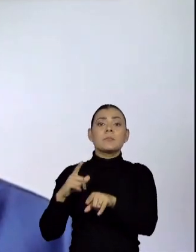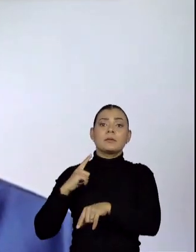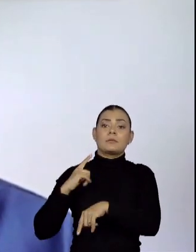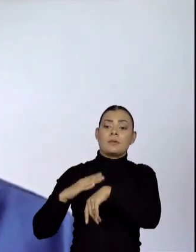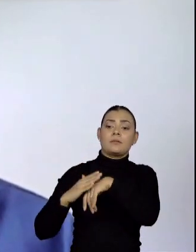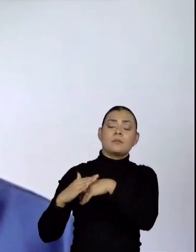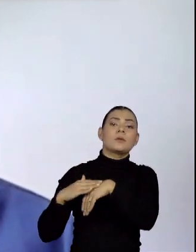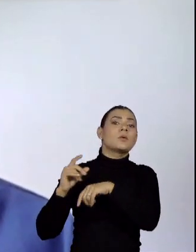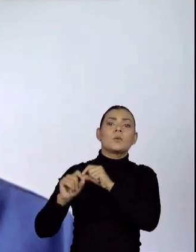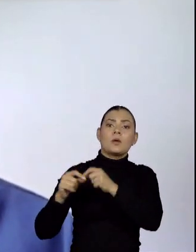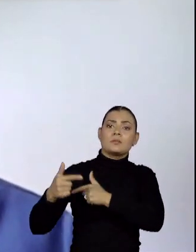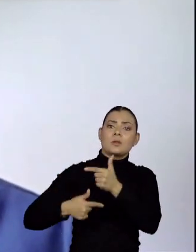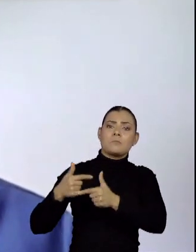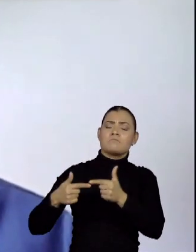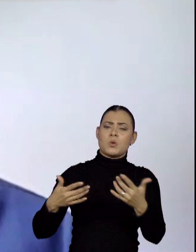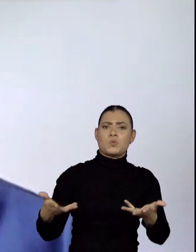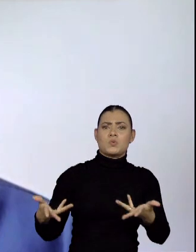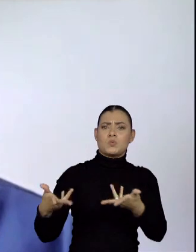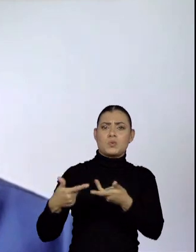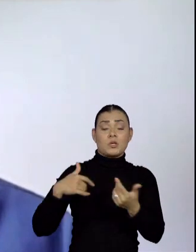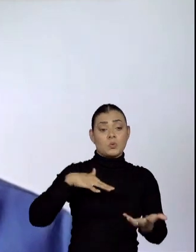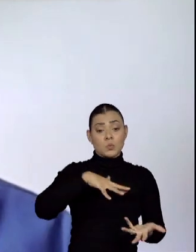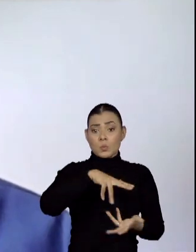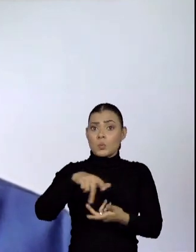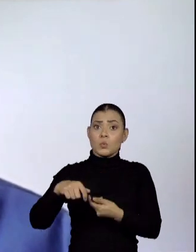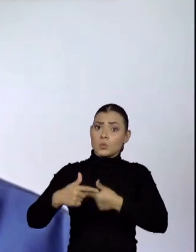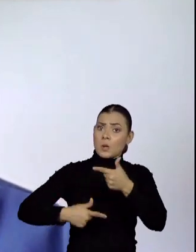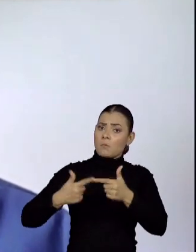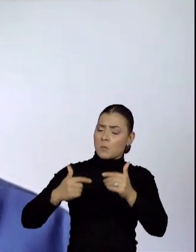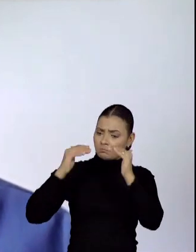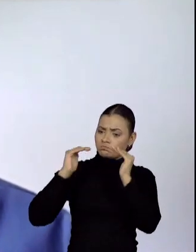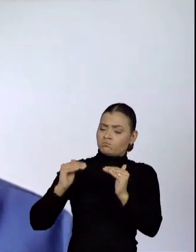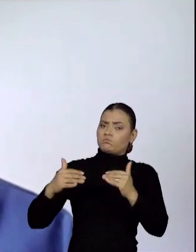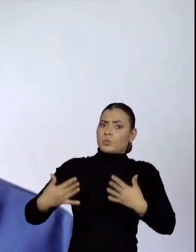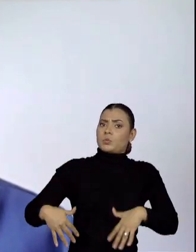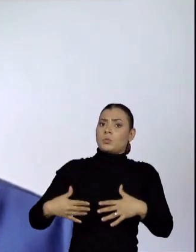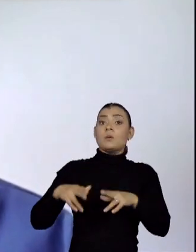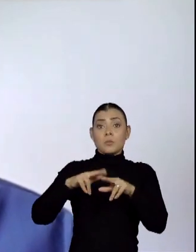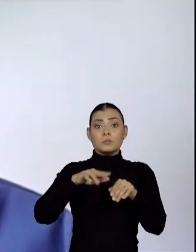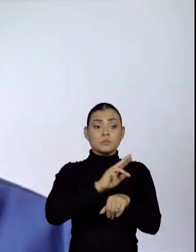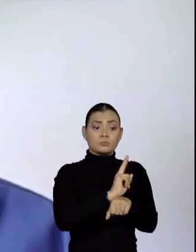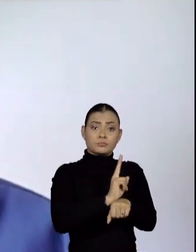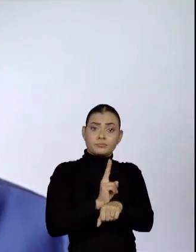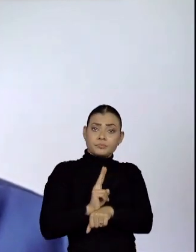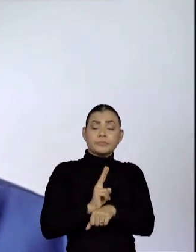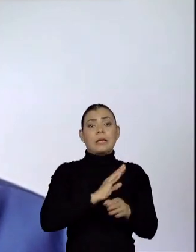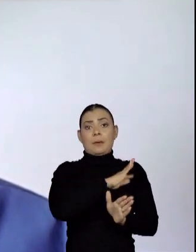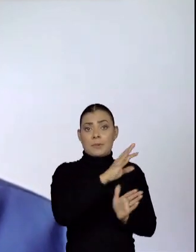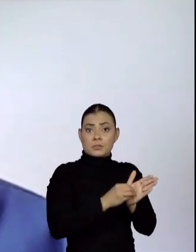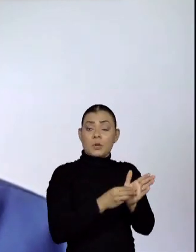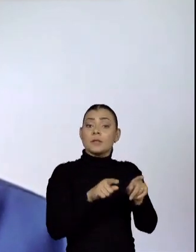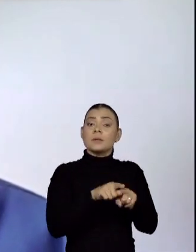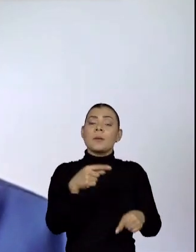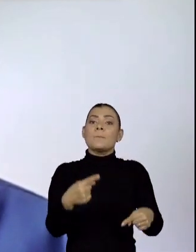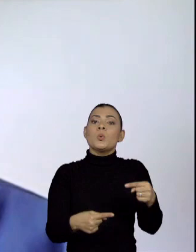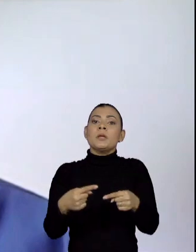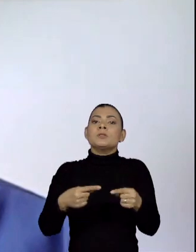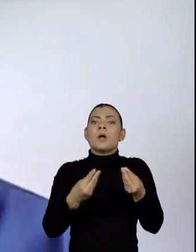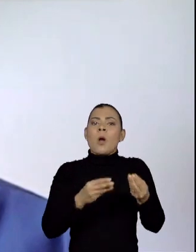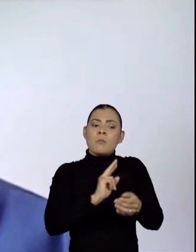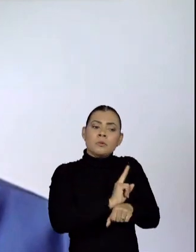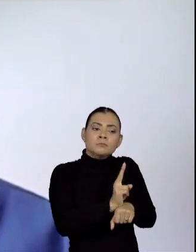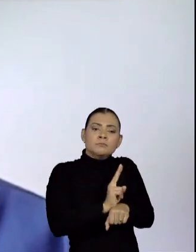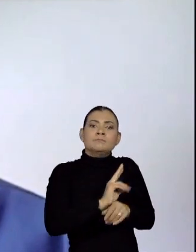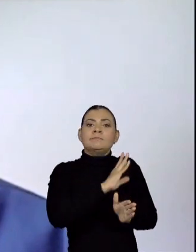os trabalhos mais respeitados do mundo, não só no monitoramento da Amazônia, mas nas políticas de como a Amazônia tem